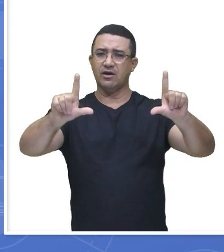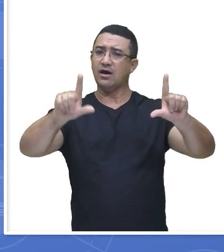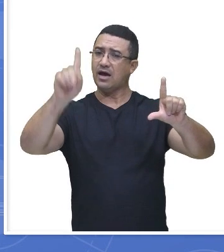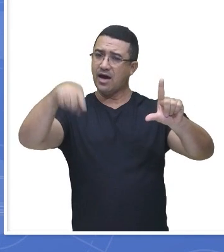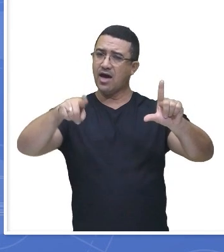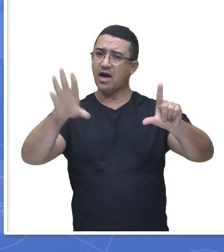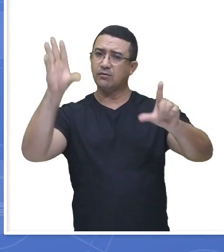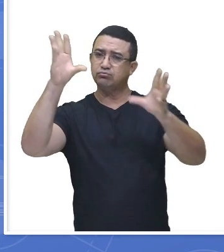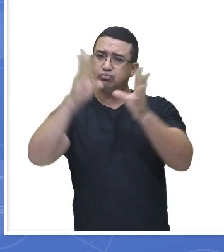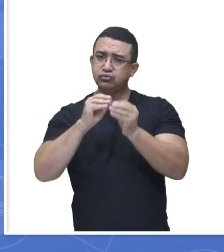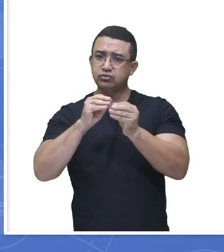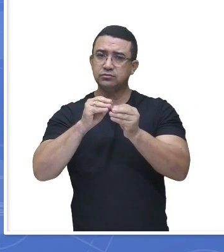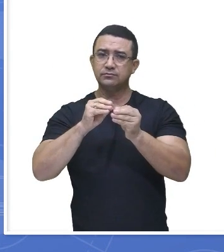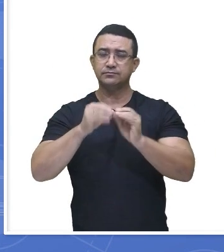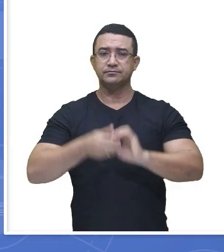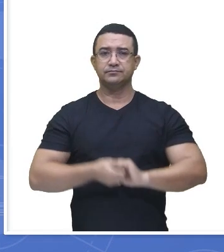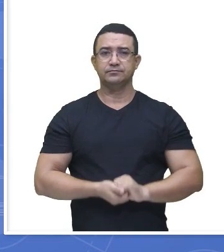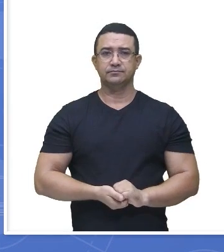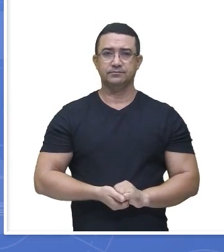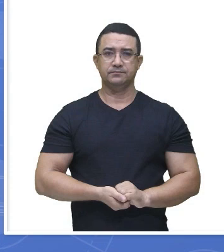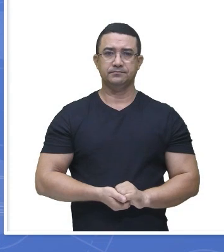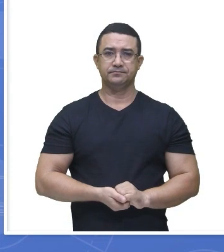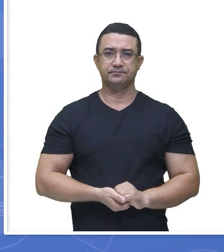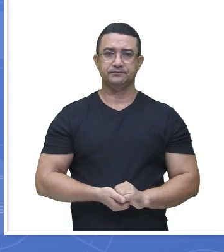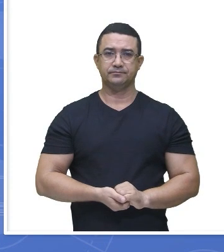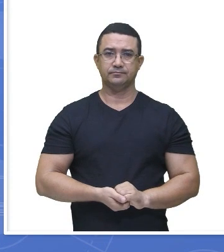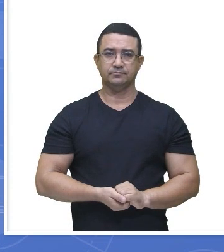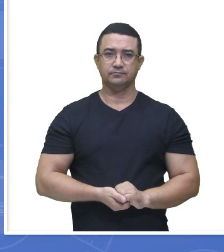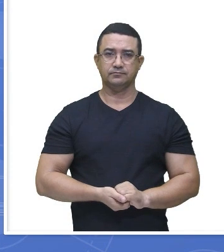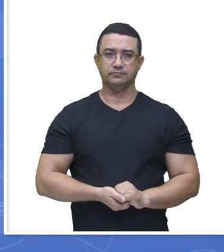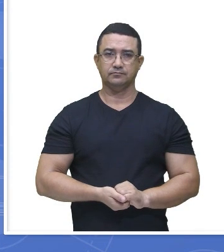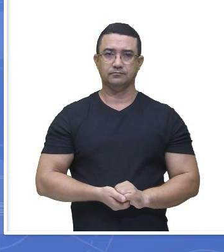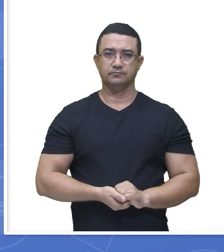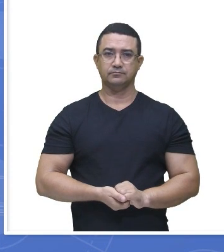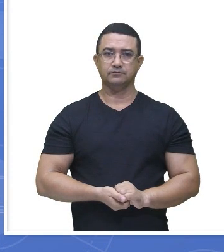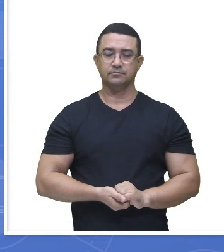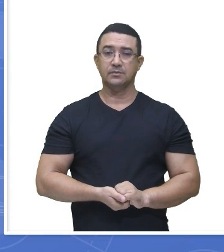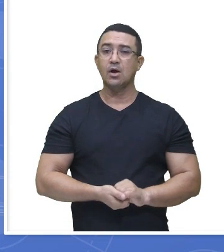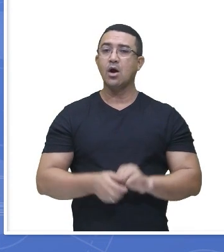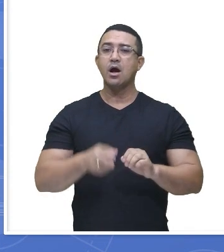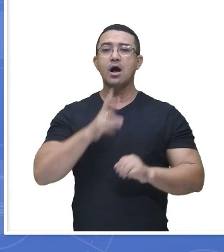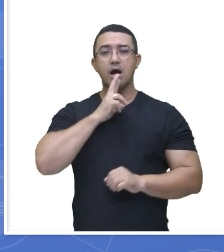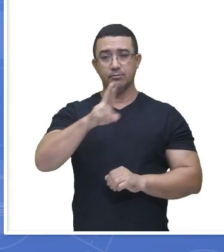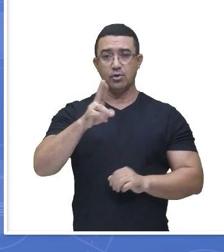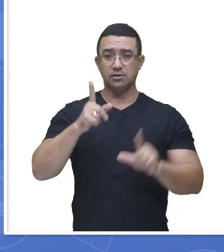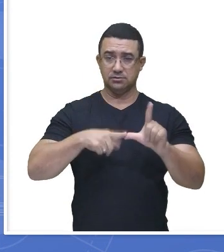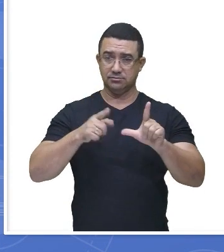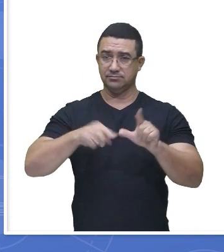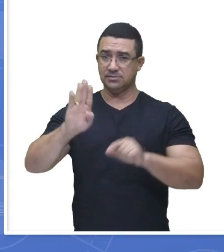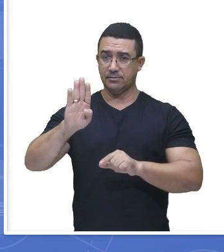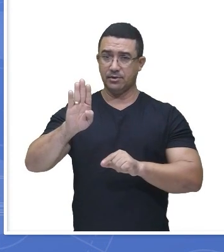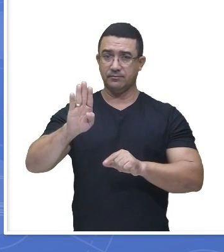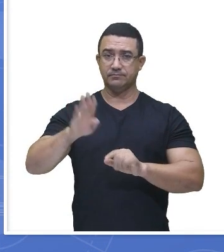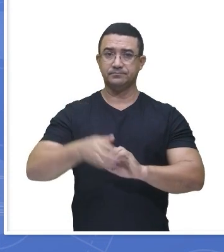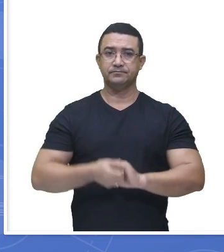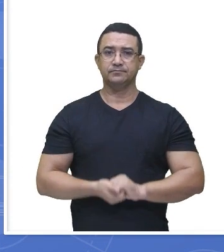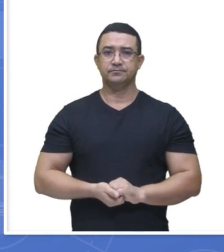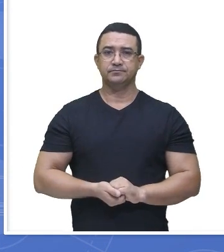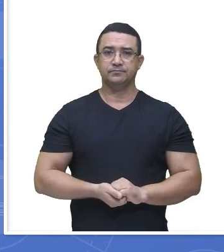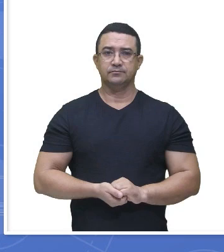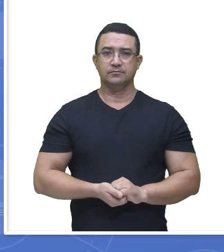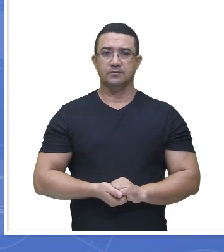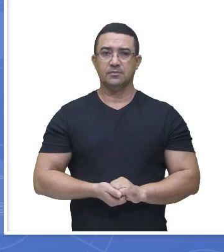Vamos só ver aqui à frente para entendermos aqui. Resposta, letra B. O comentário está